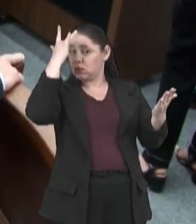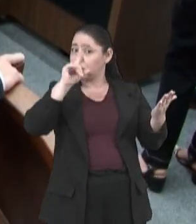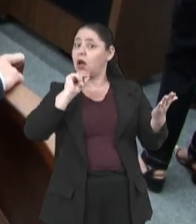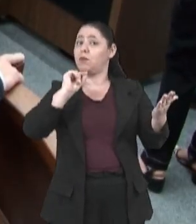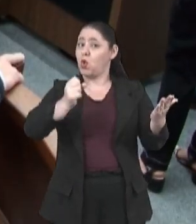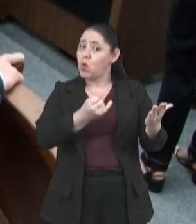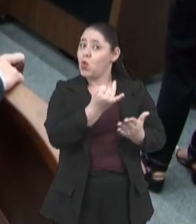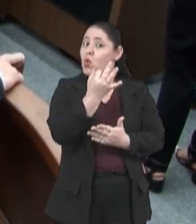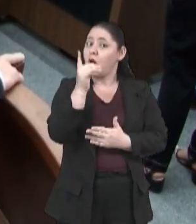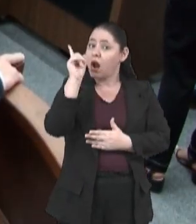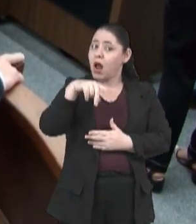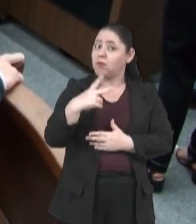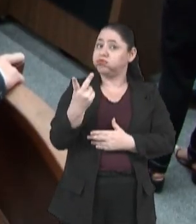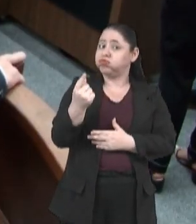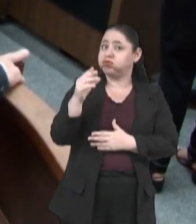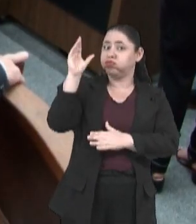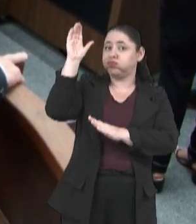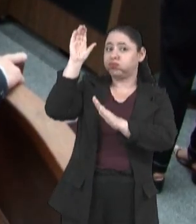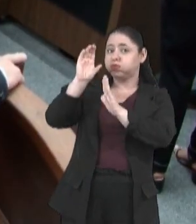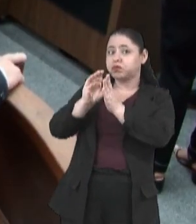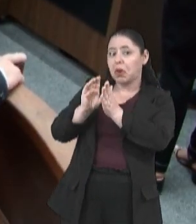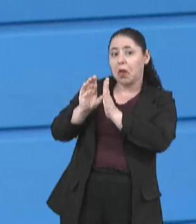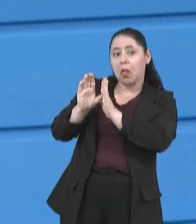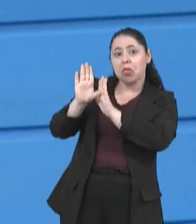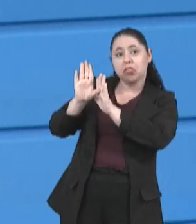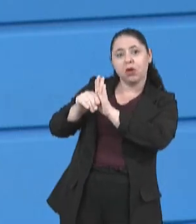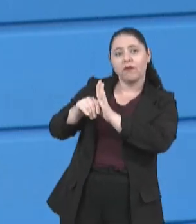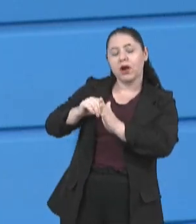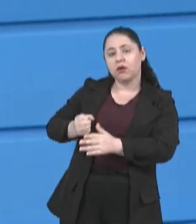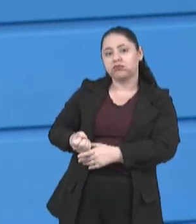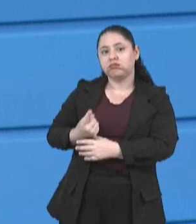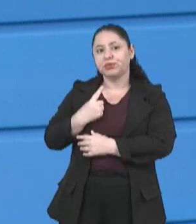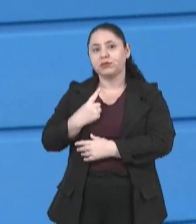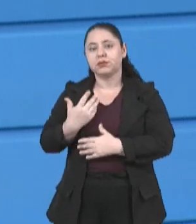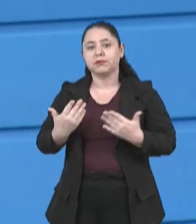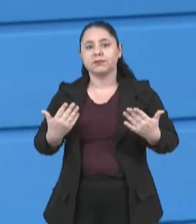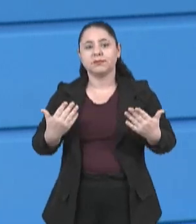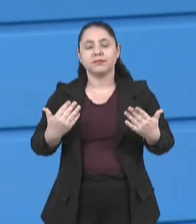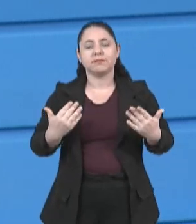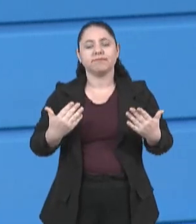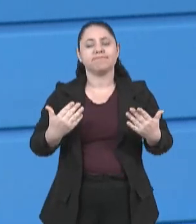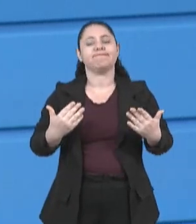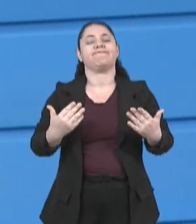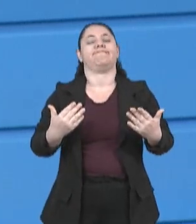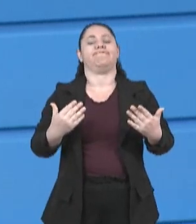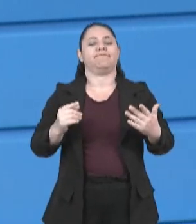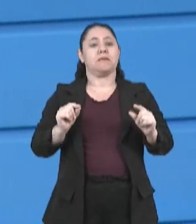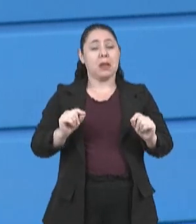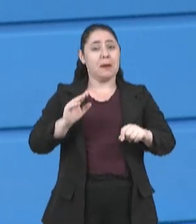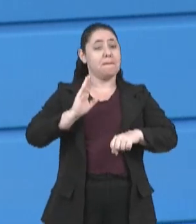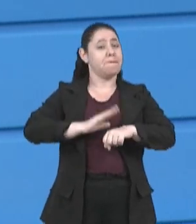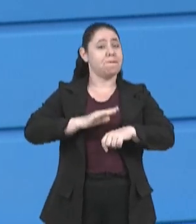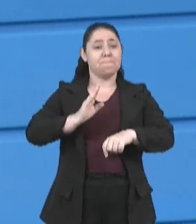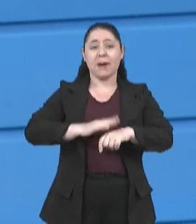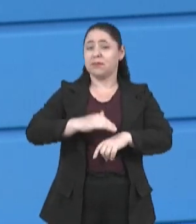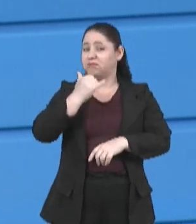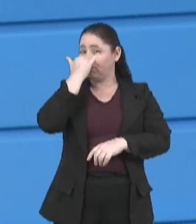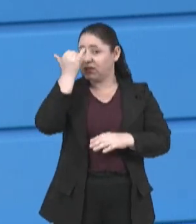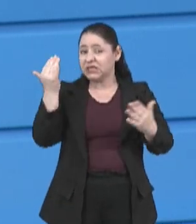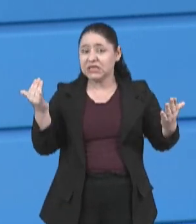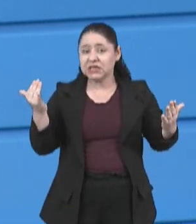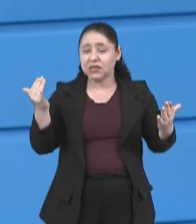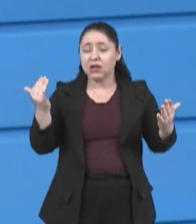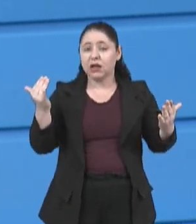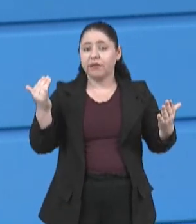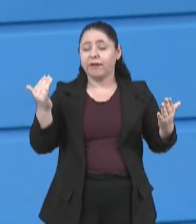sabem quanto é o valor da renúncia. A hora que descobrir, vamos assustar. O que é mais absurdo, deputado Pedro Kemp, é que Vossa Excelência está